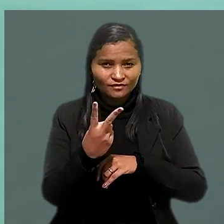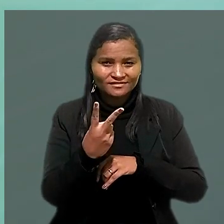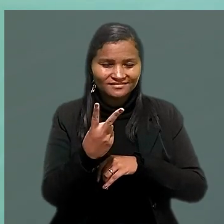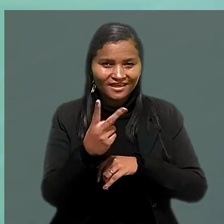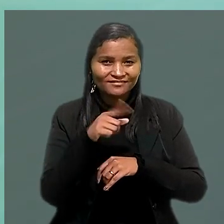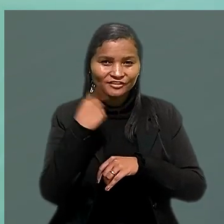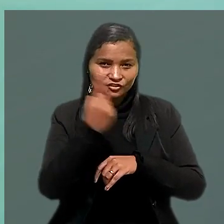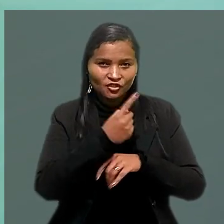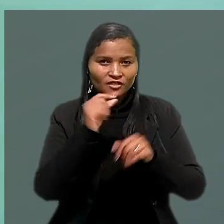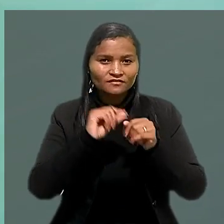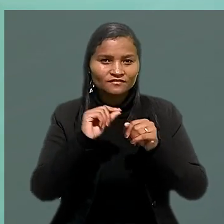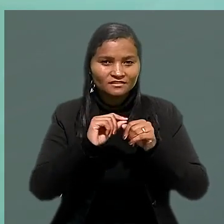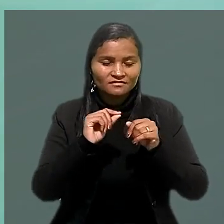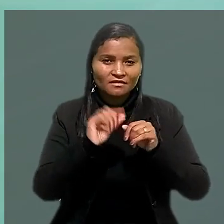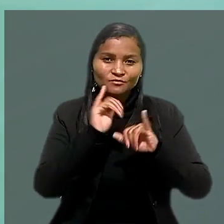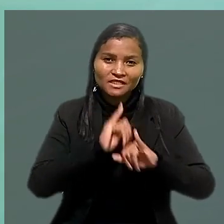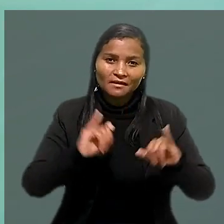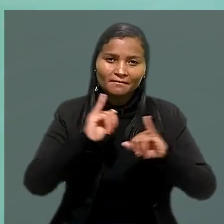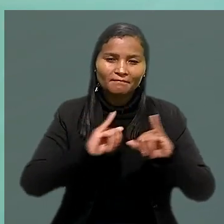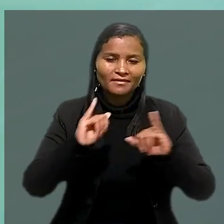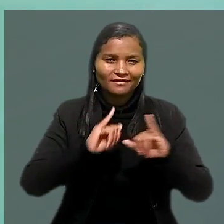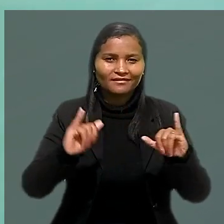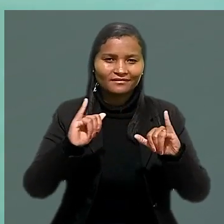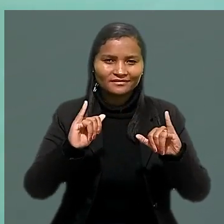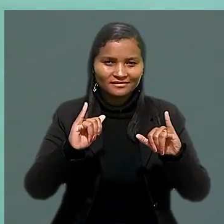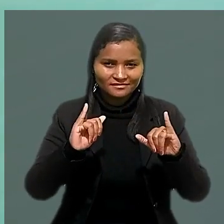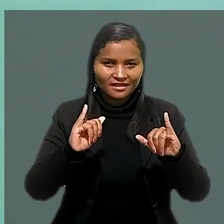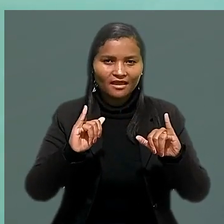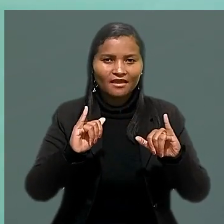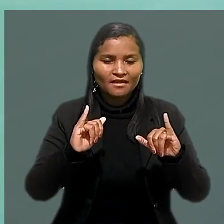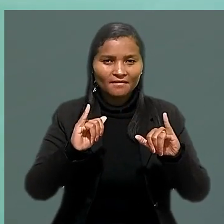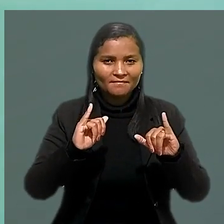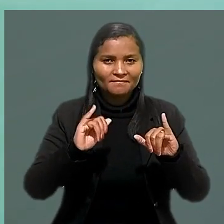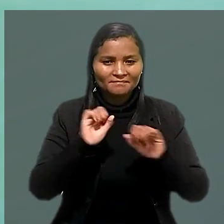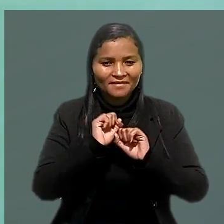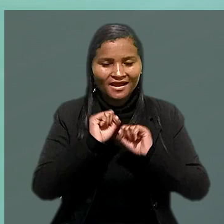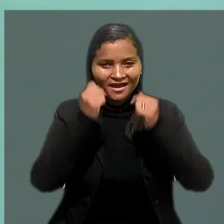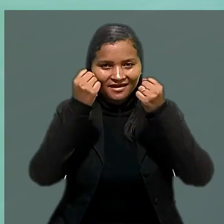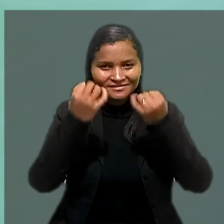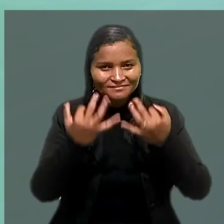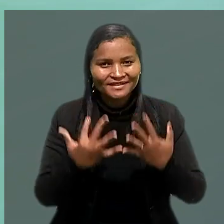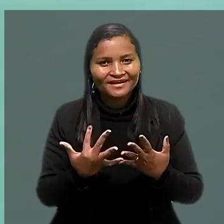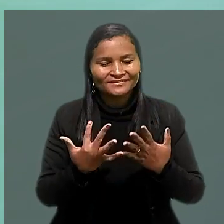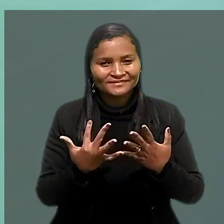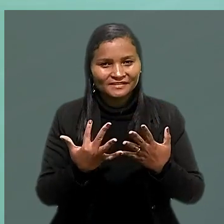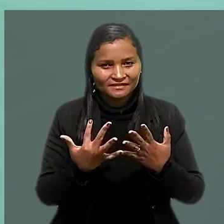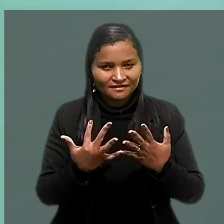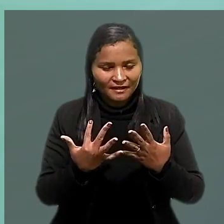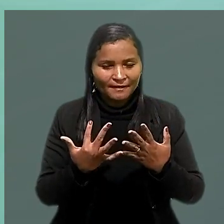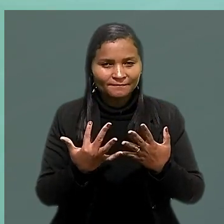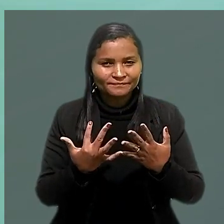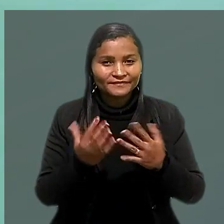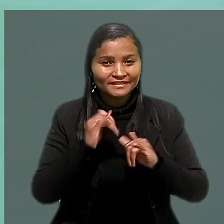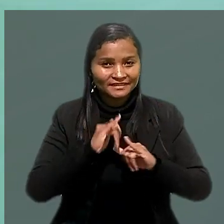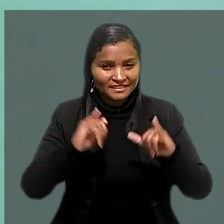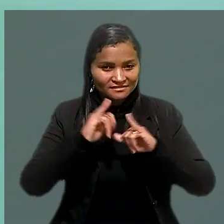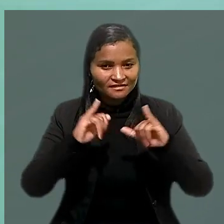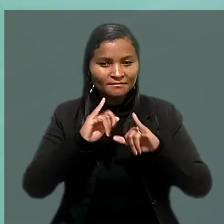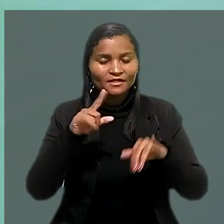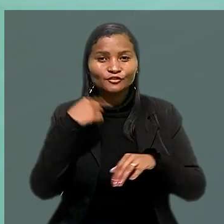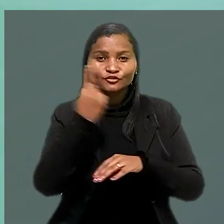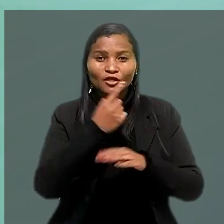12, em que fizemos campanhas, né, para o esclarecimento, né?